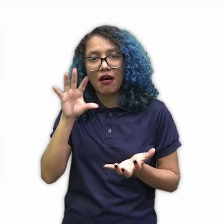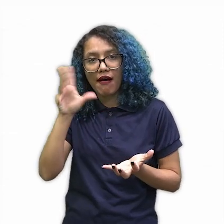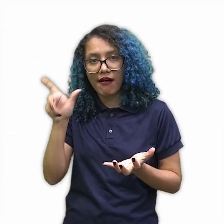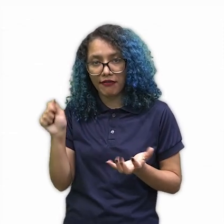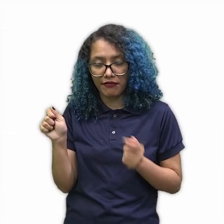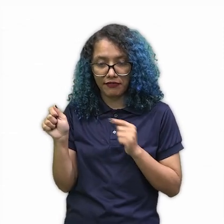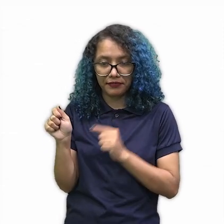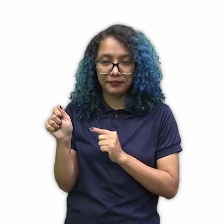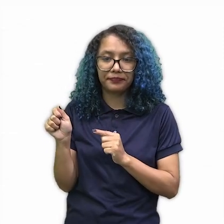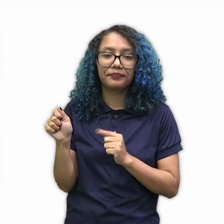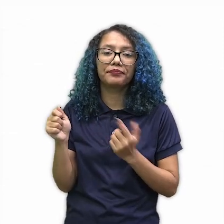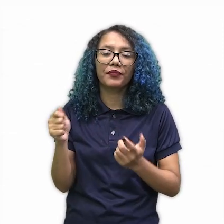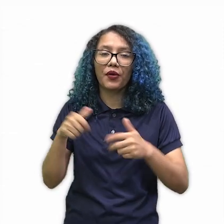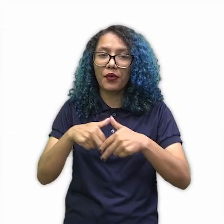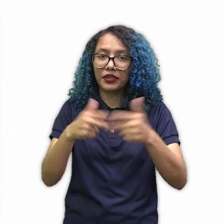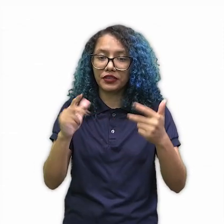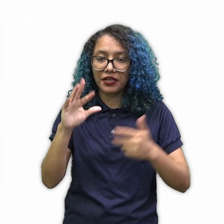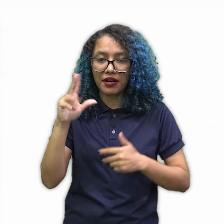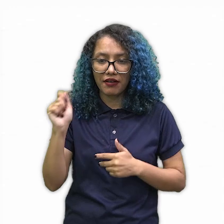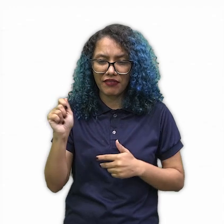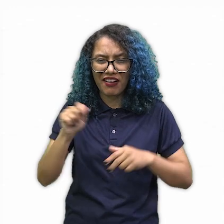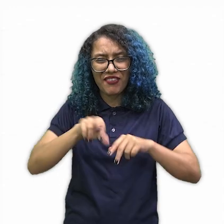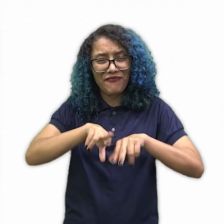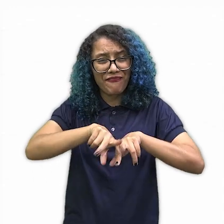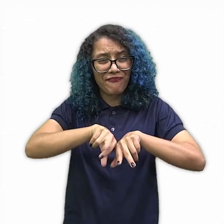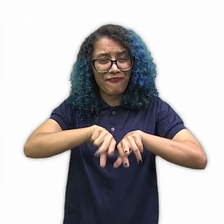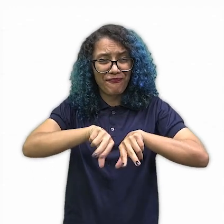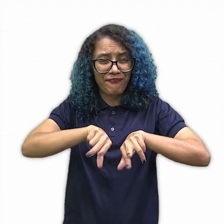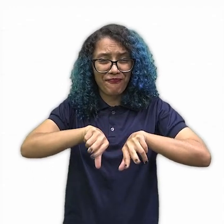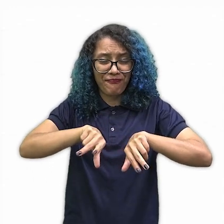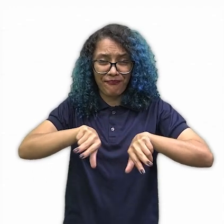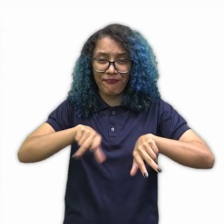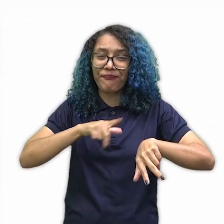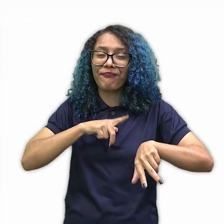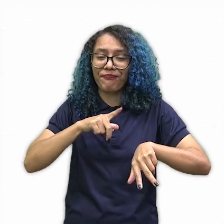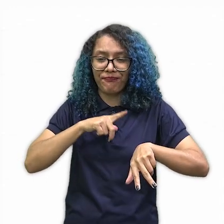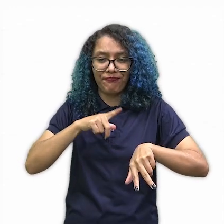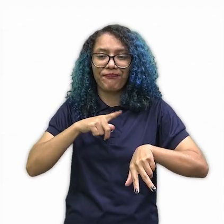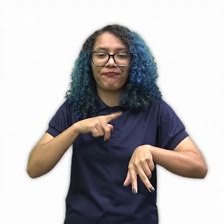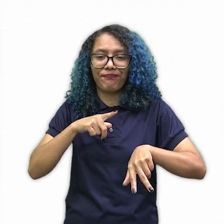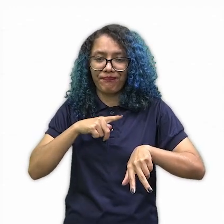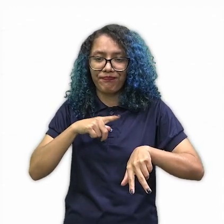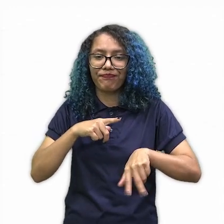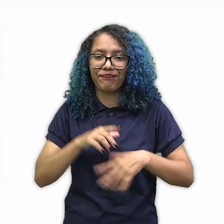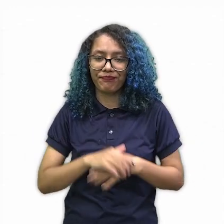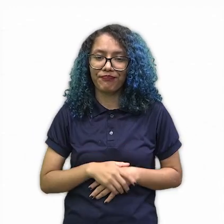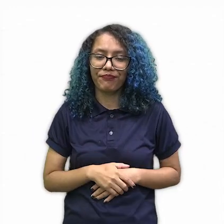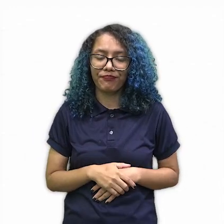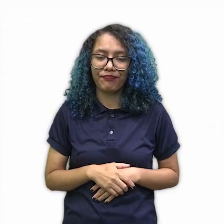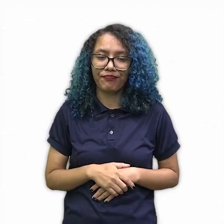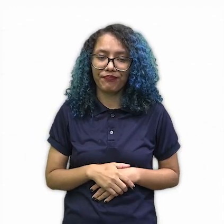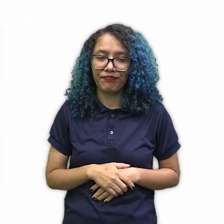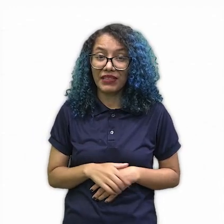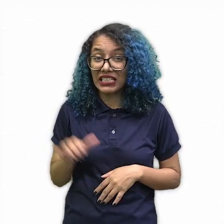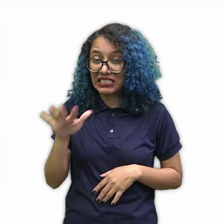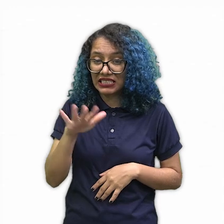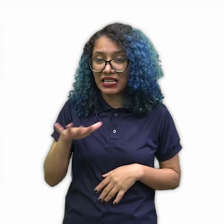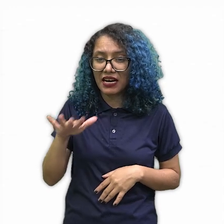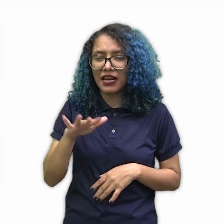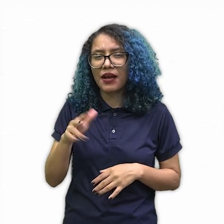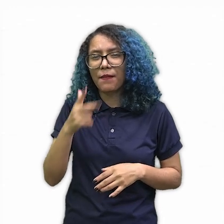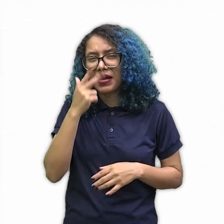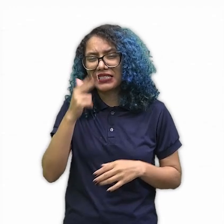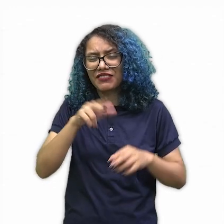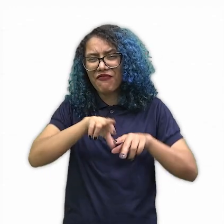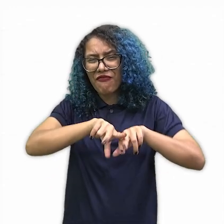As etnias africanas, elas vão ser diversas, gente. O continente africano, ele acaba sendo o quê? Um